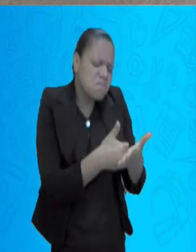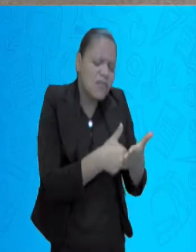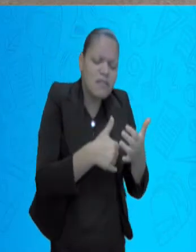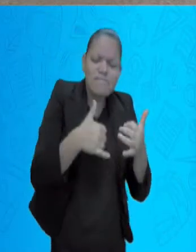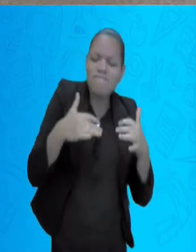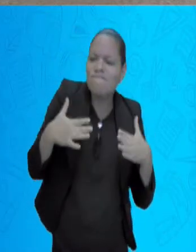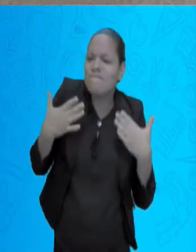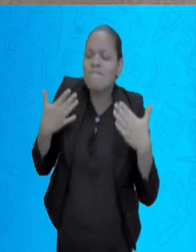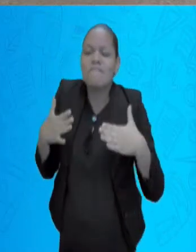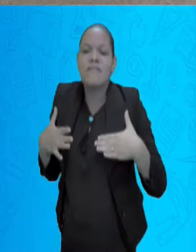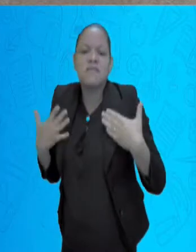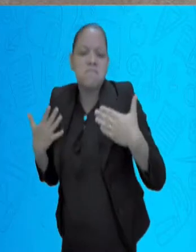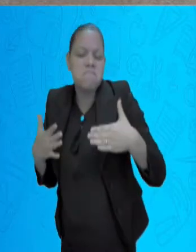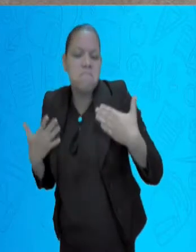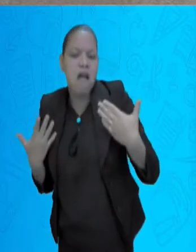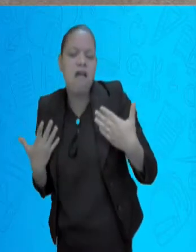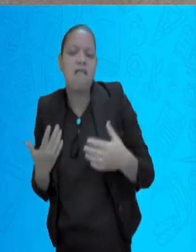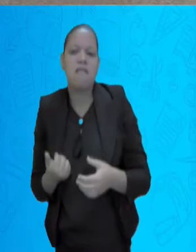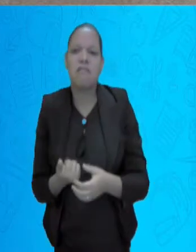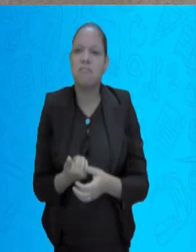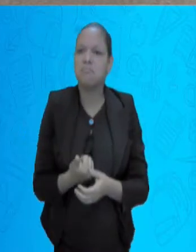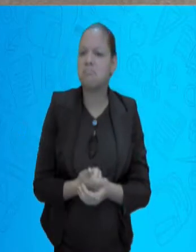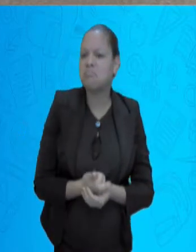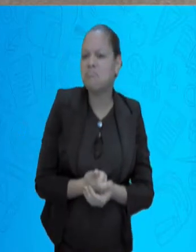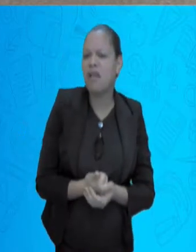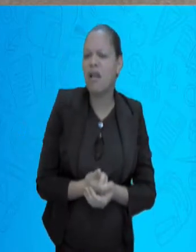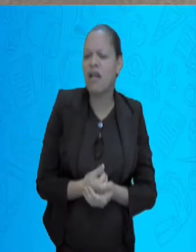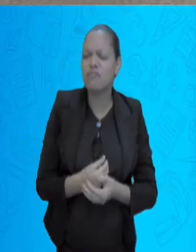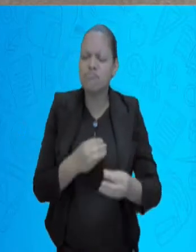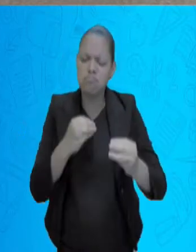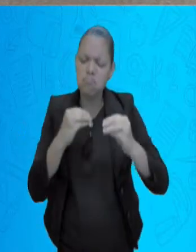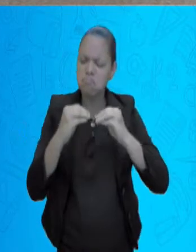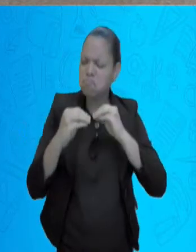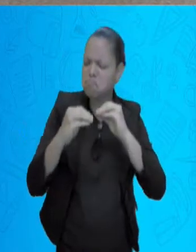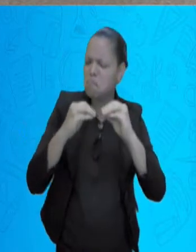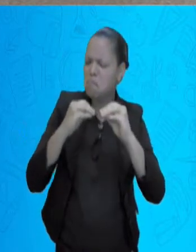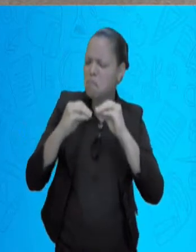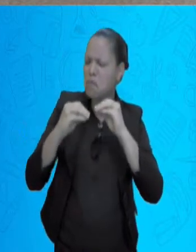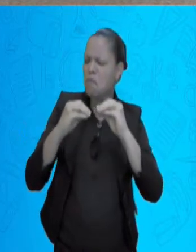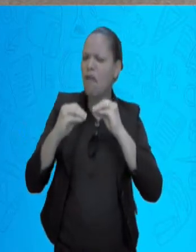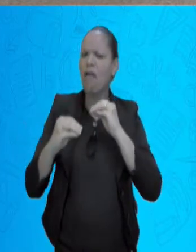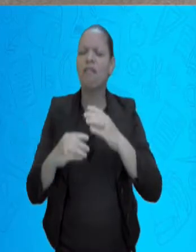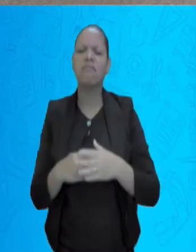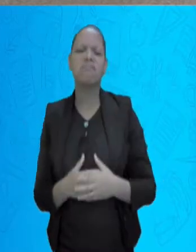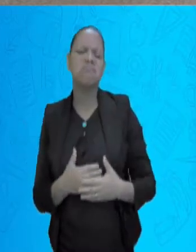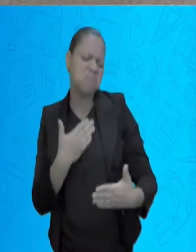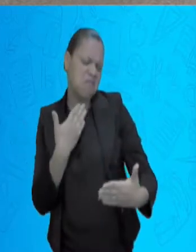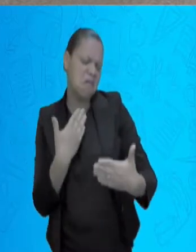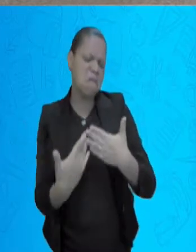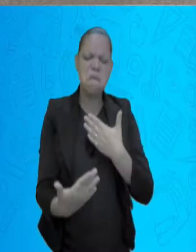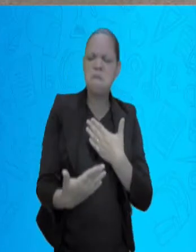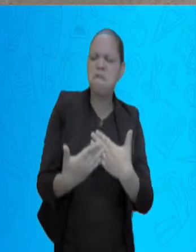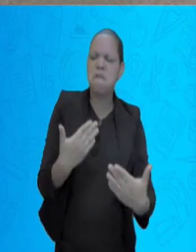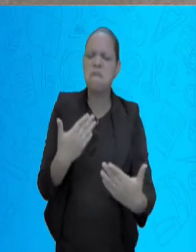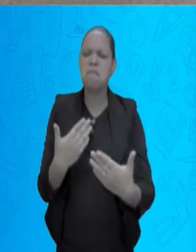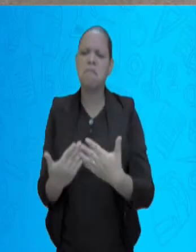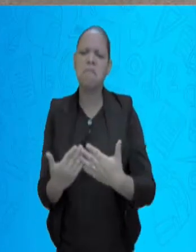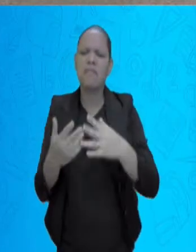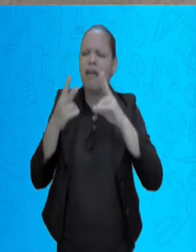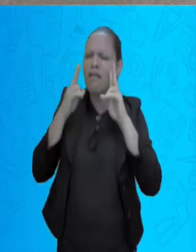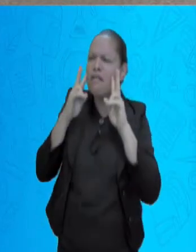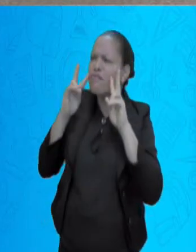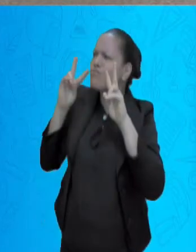passe nas mídias sociais, na TV, tudo tem um fundo